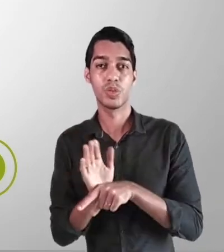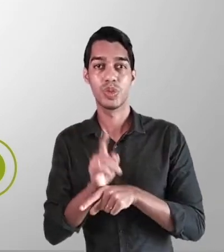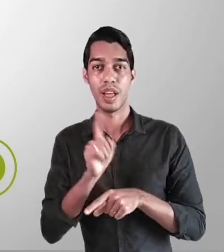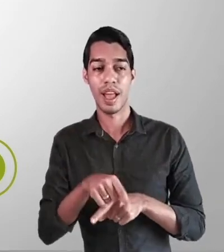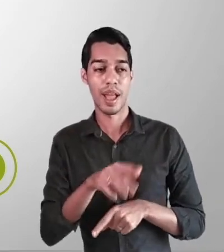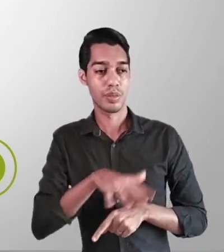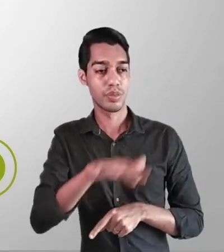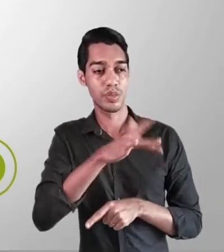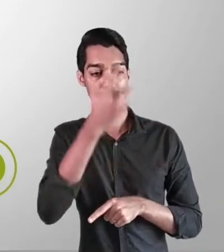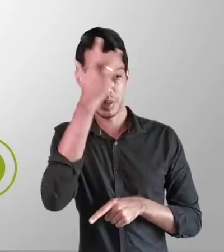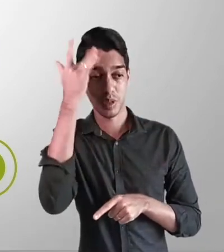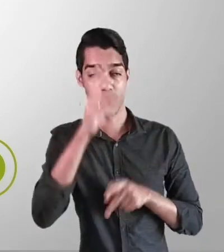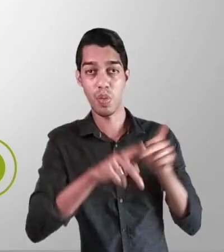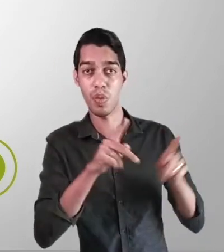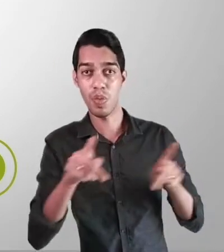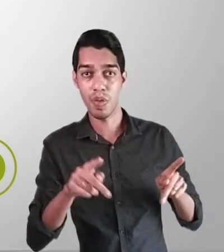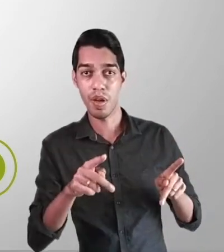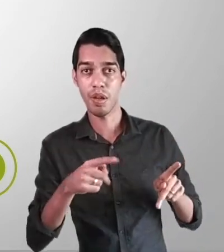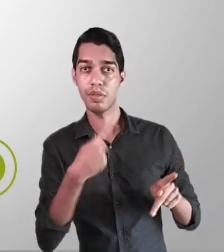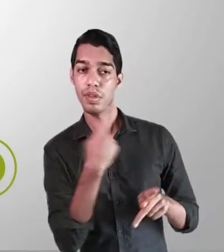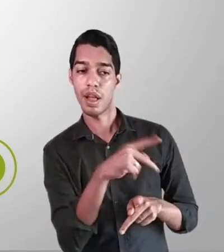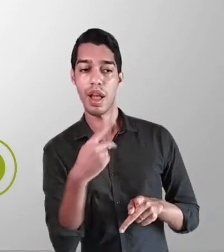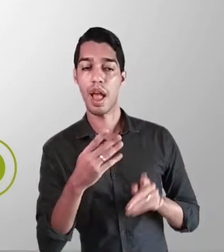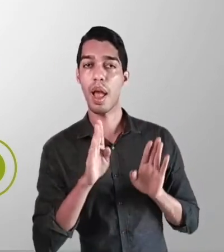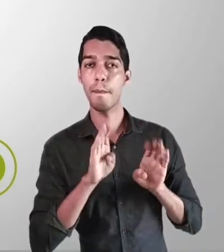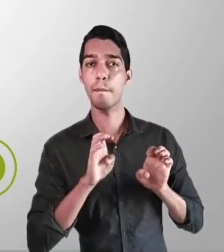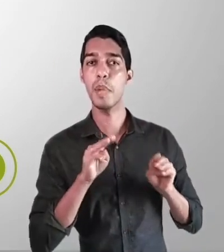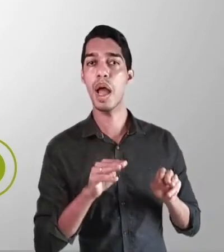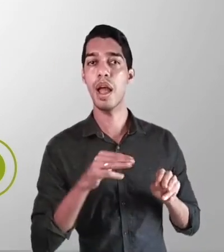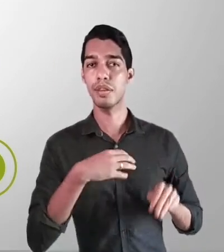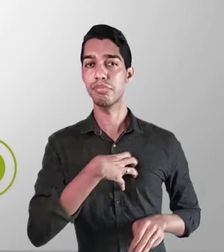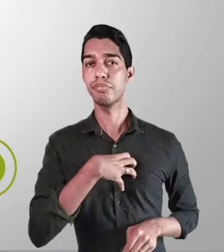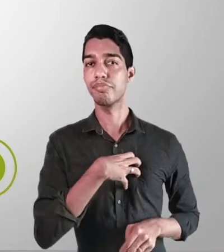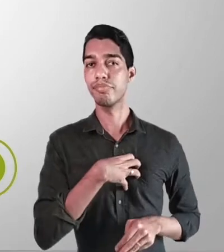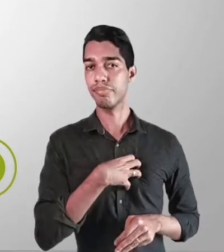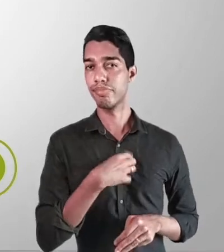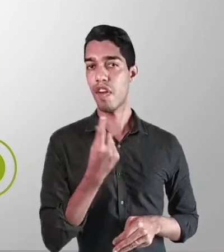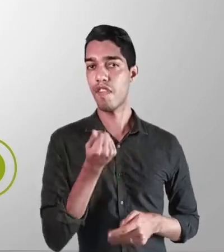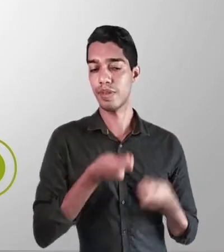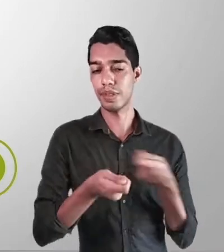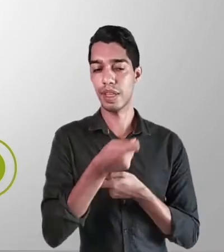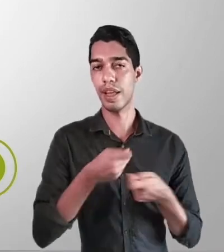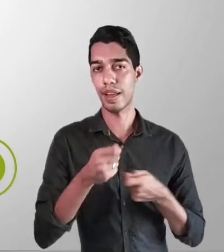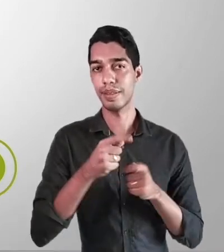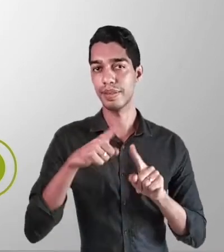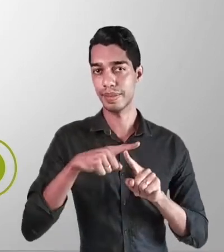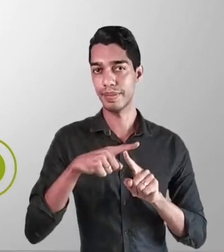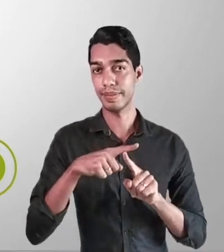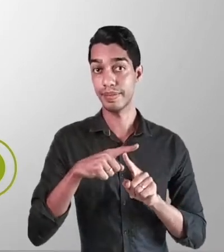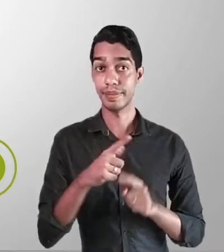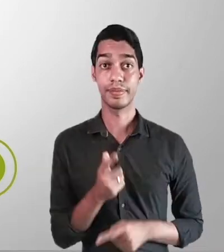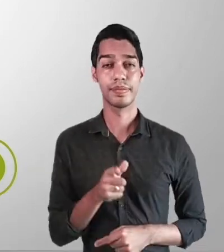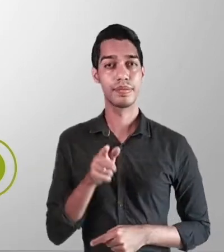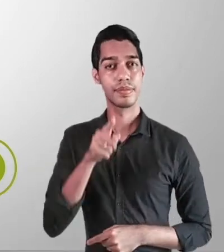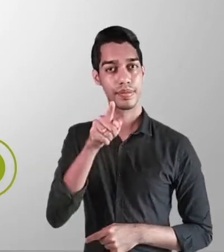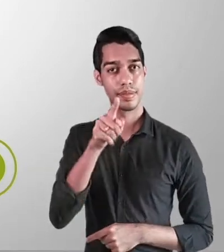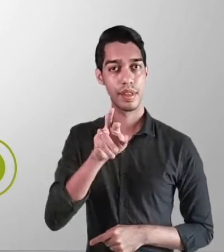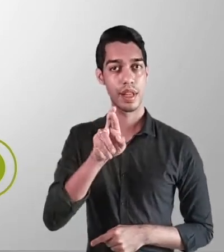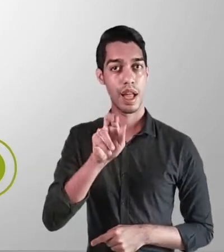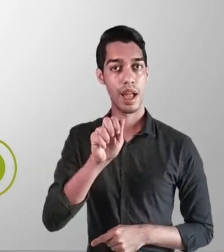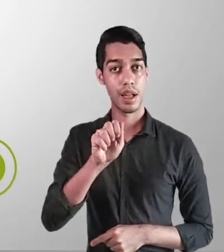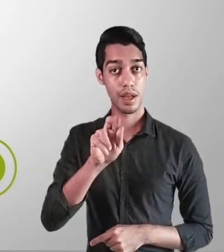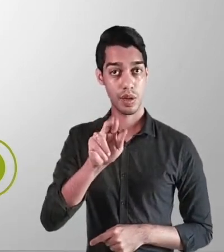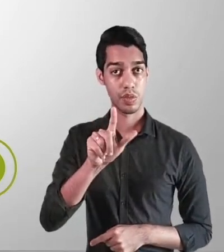das pessoas. Eu acho que esse que é o ponto fundamental. E, nesse sentido, o Raul também tocou em